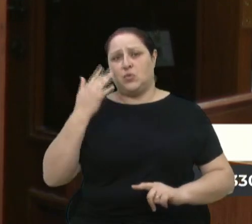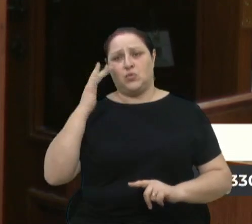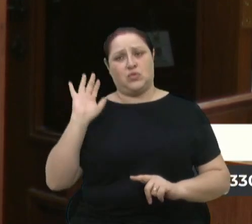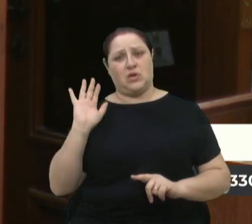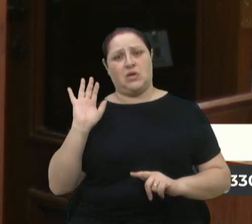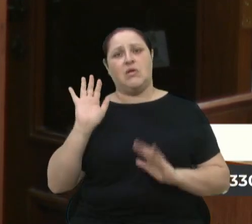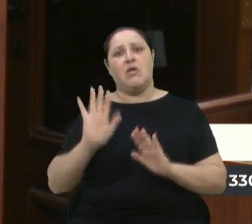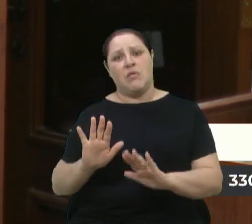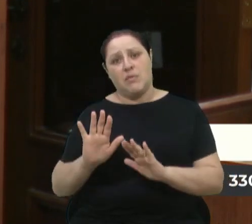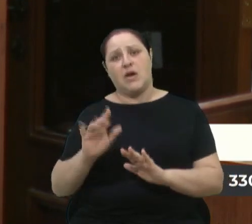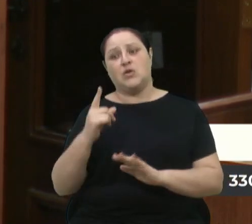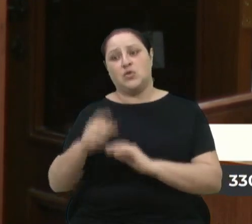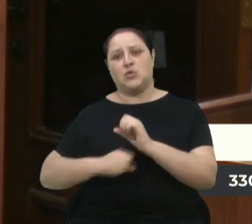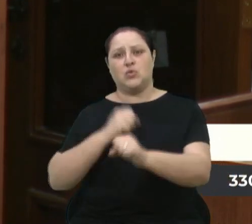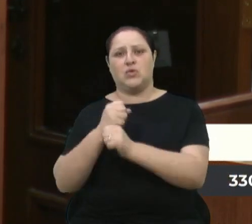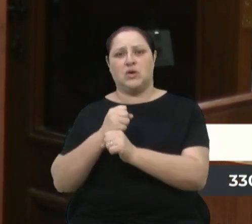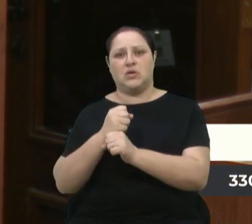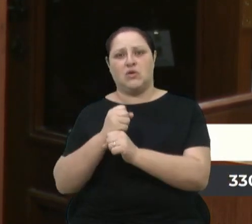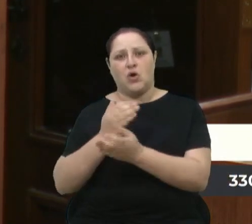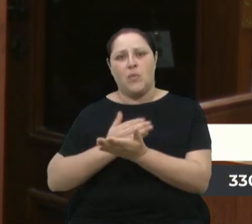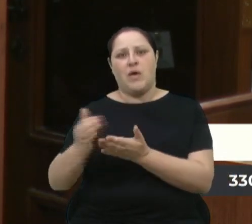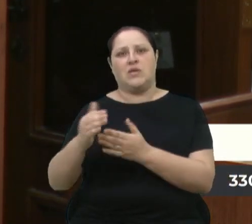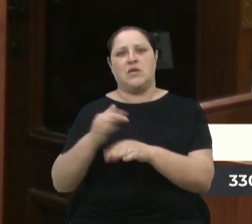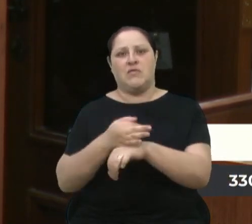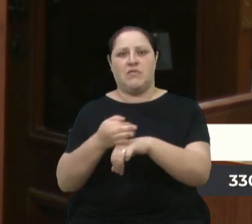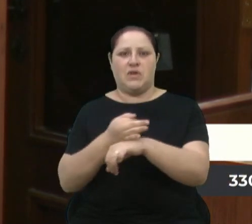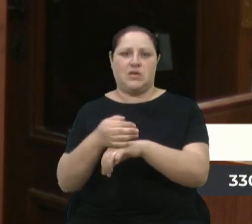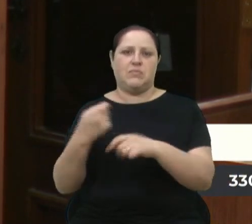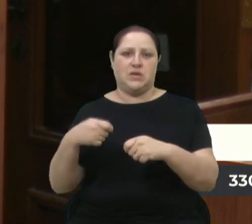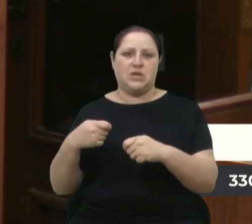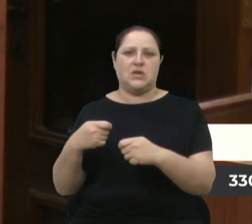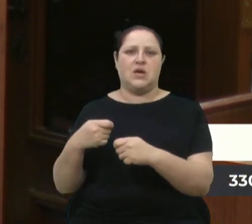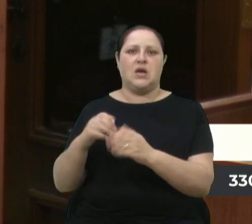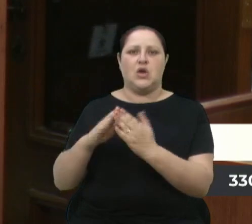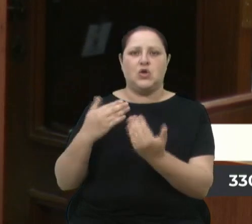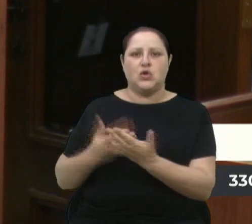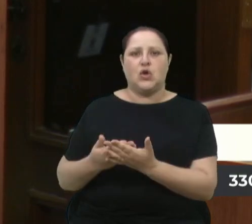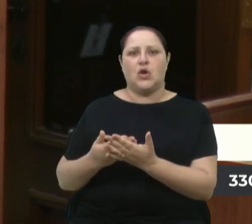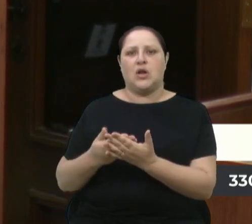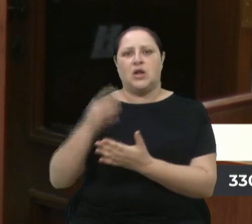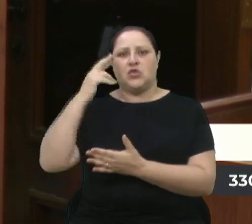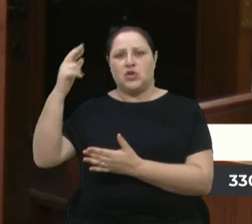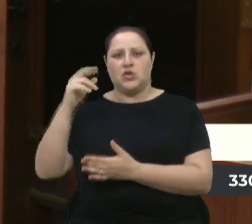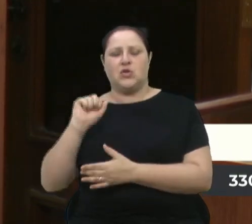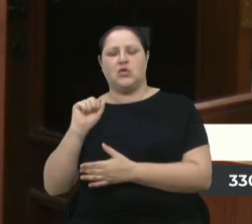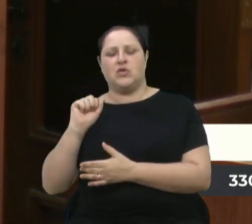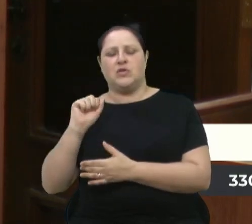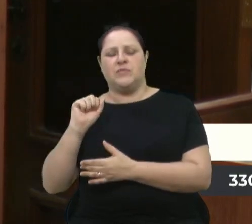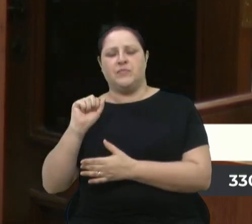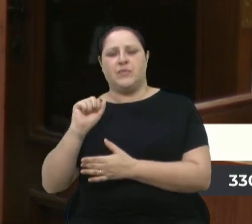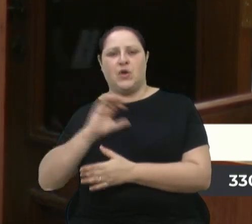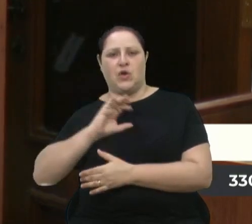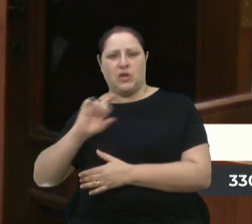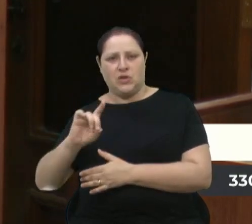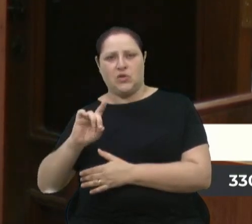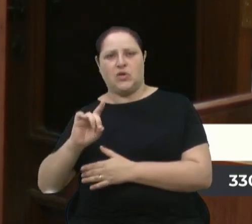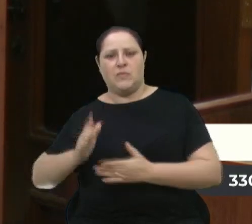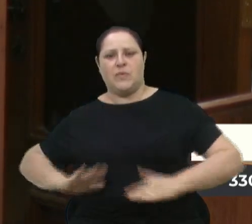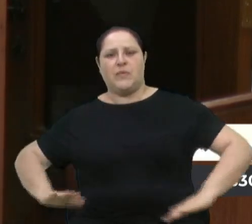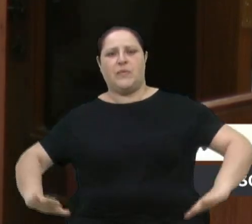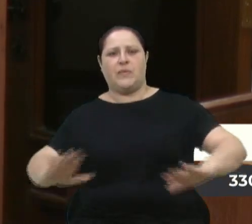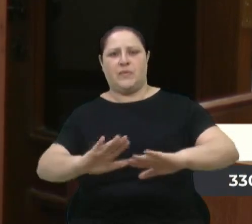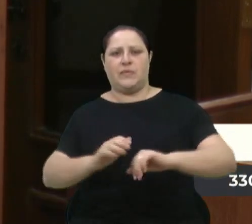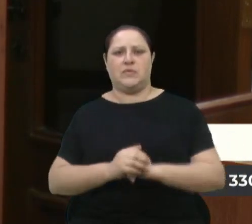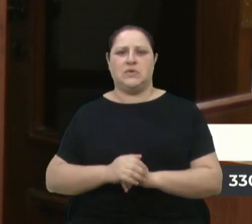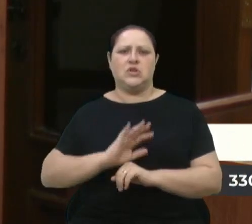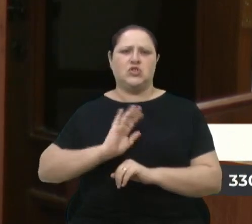escolas vão ter que começar com um diretor, coordenador pedagógico faxinando. E diretor e coordenador pedagógico, professor faxina